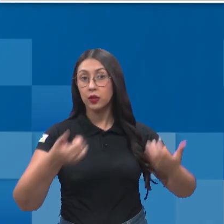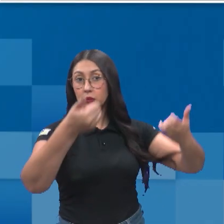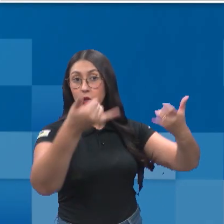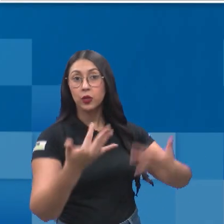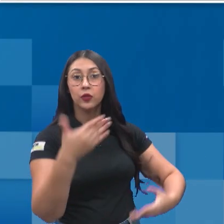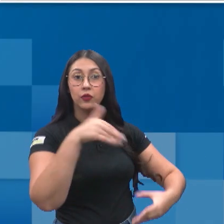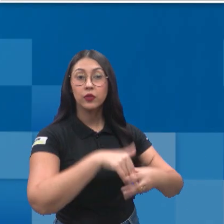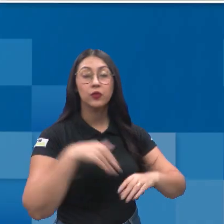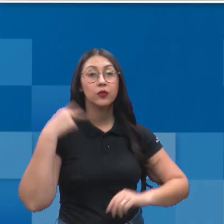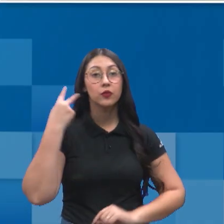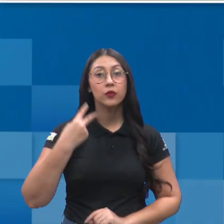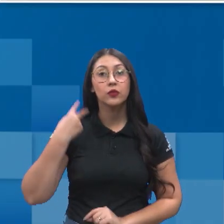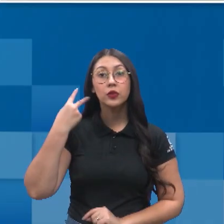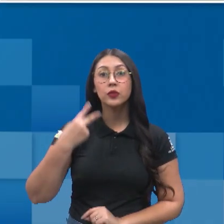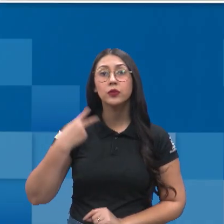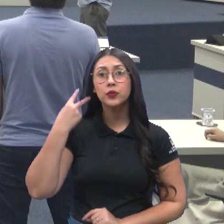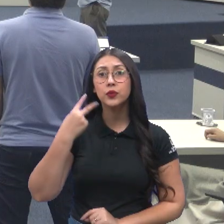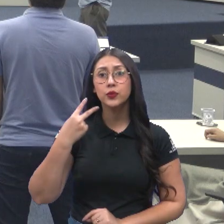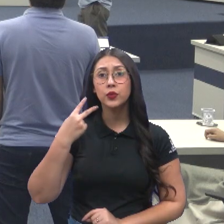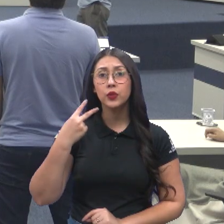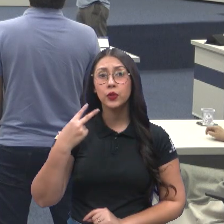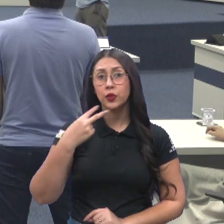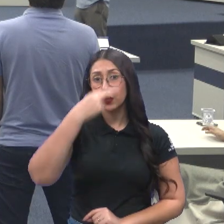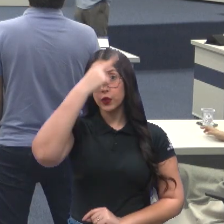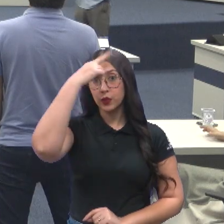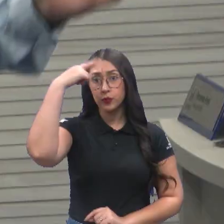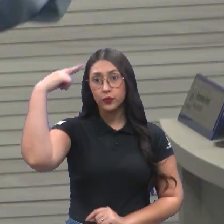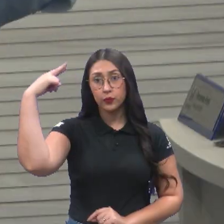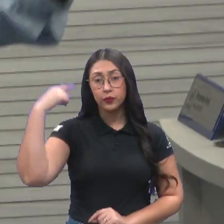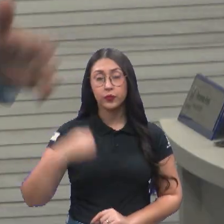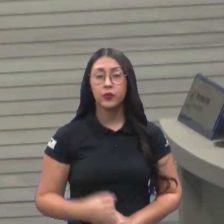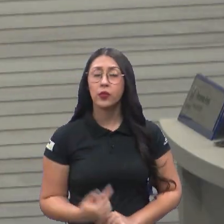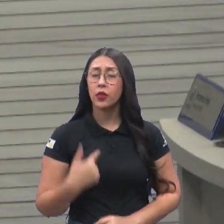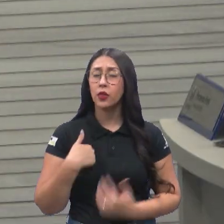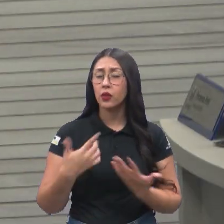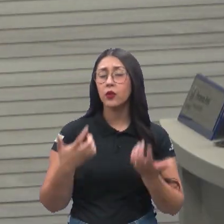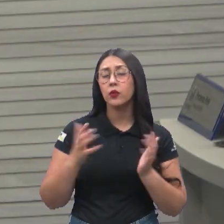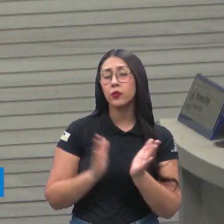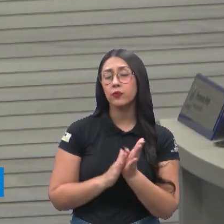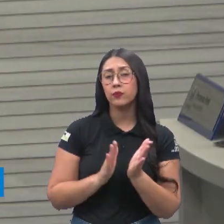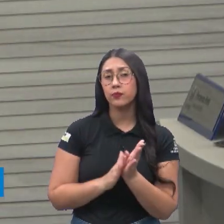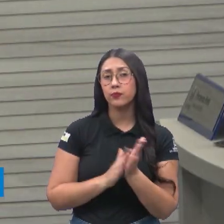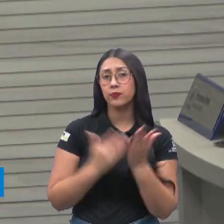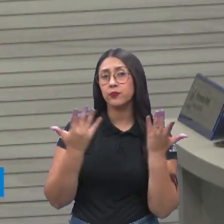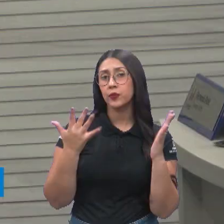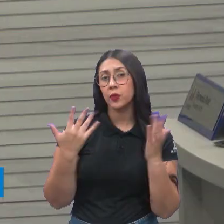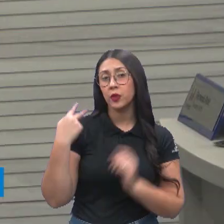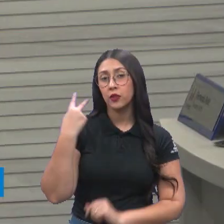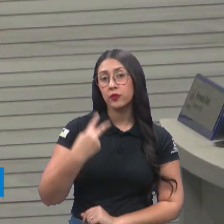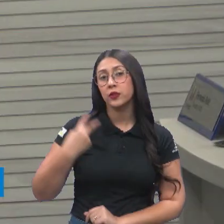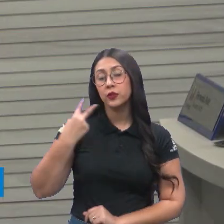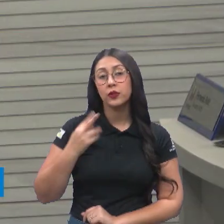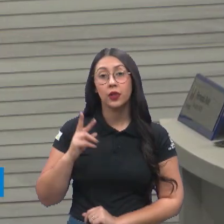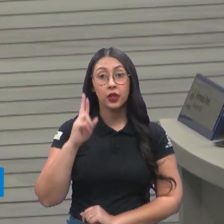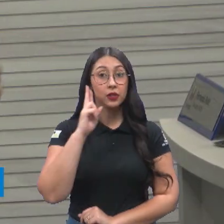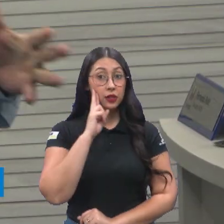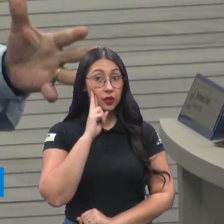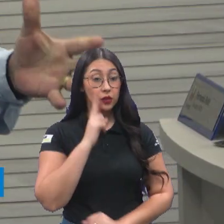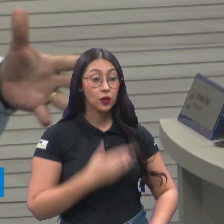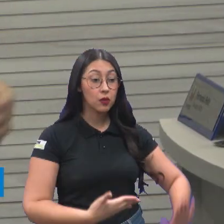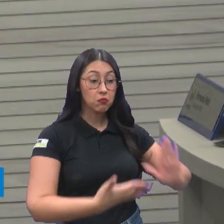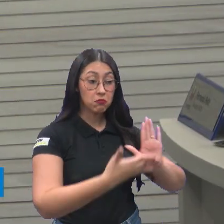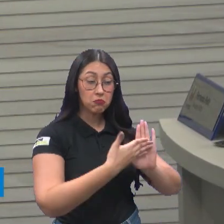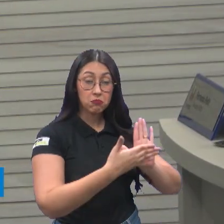o vereador Roberto Chagas. Senhor presidente, eu quero aqui parabenizar o vereador Renato Santiago. A propósito, é de